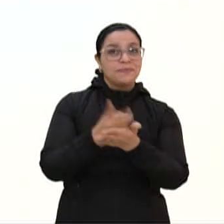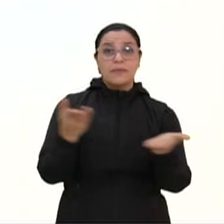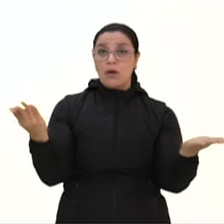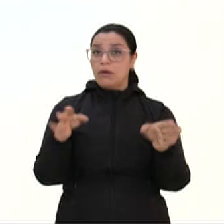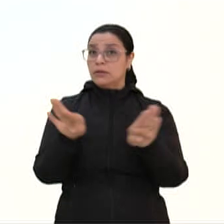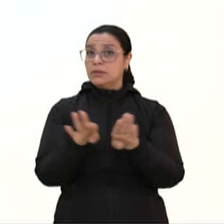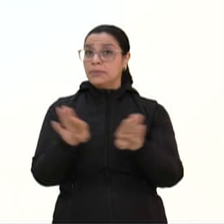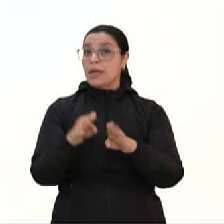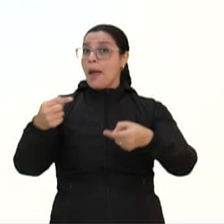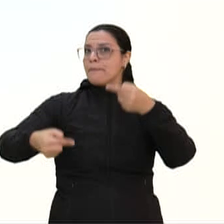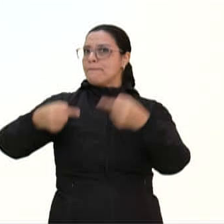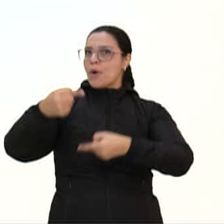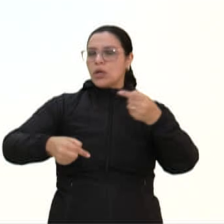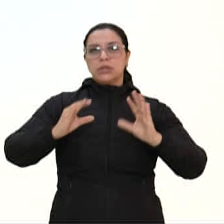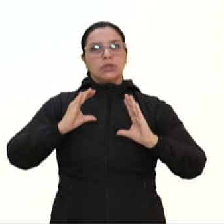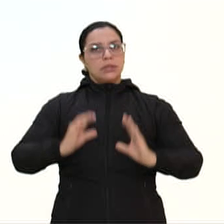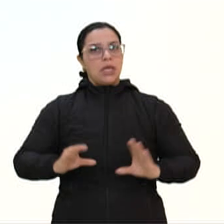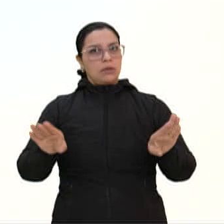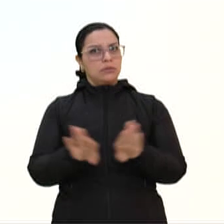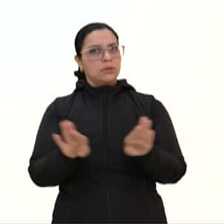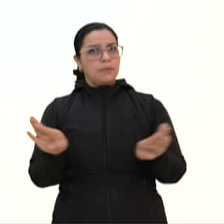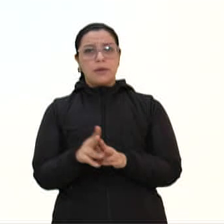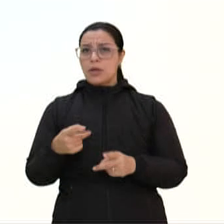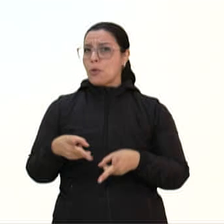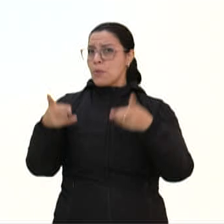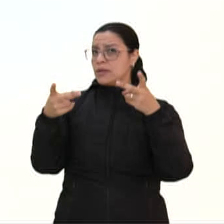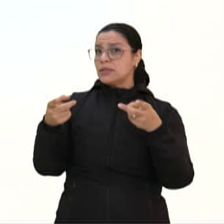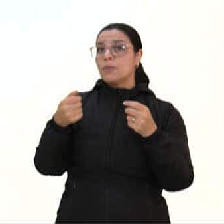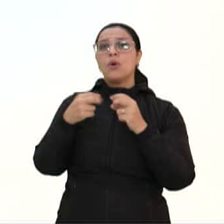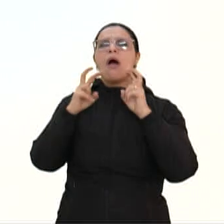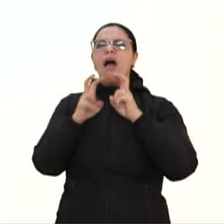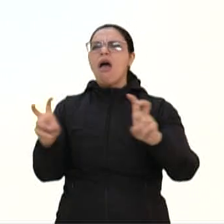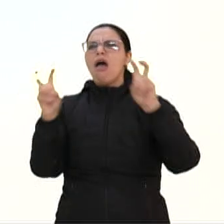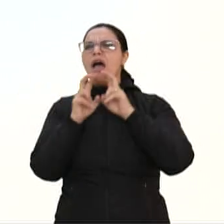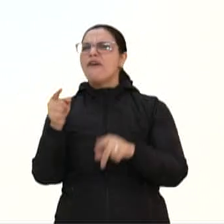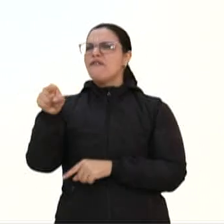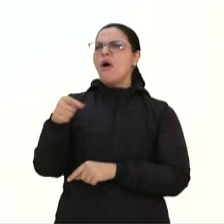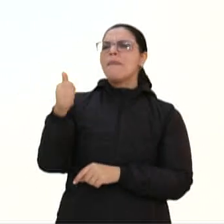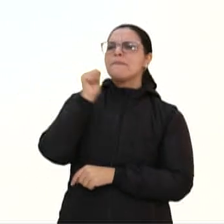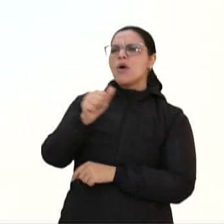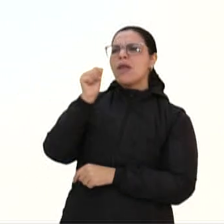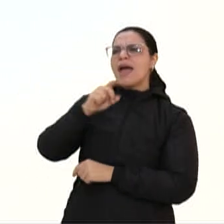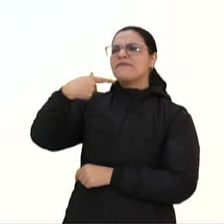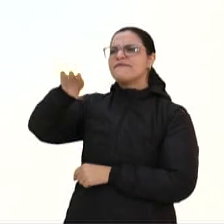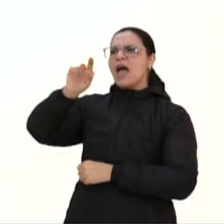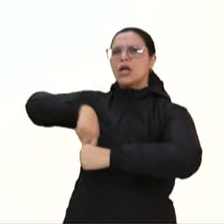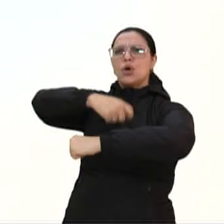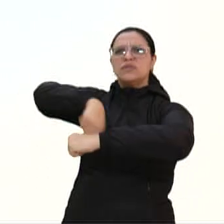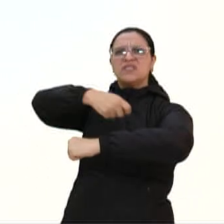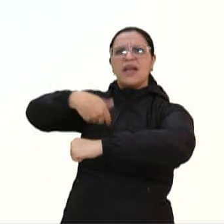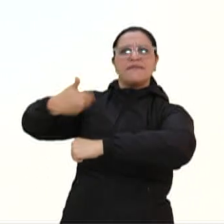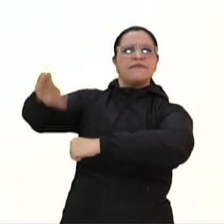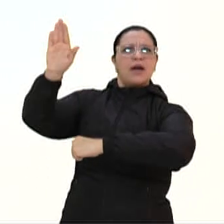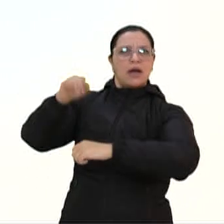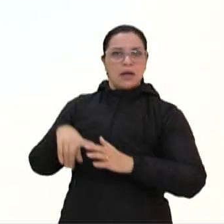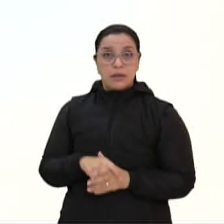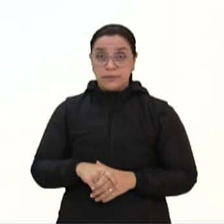Nesses tempos politicamente corretos já não se ouve tantos gritos do tipo: ô, dona Maria, vai pilotar